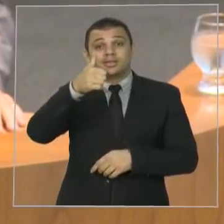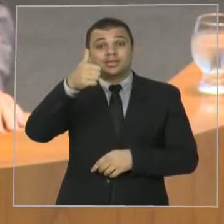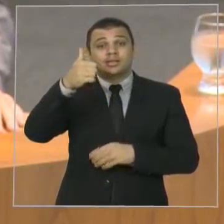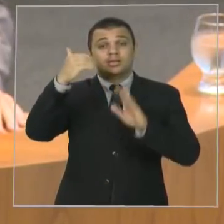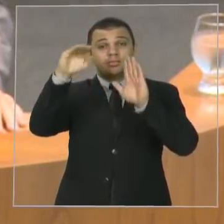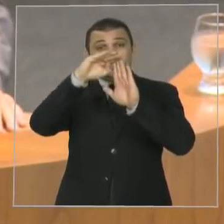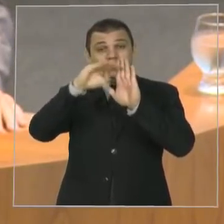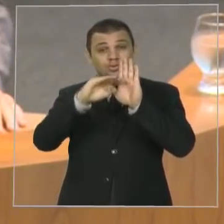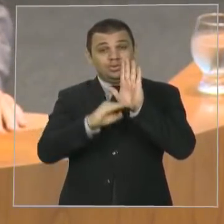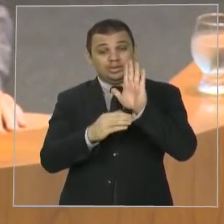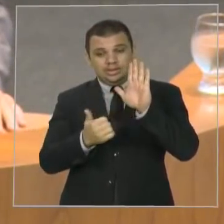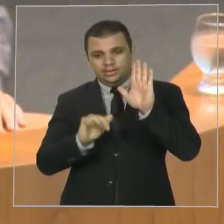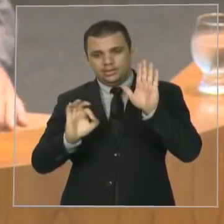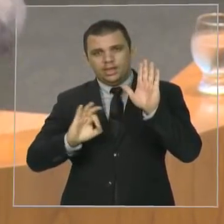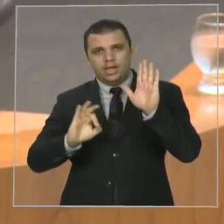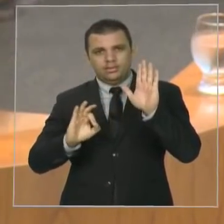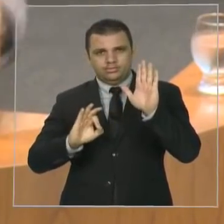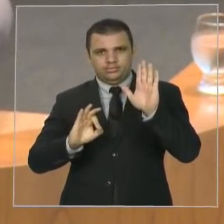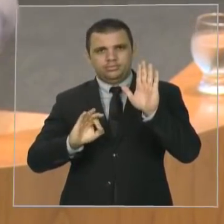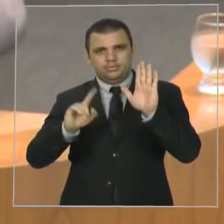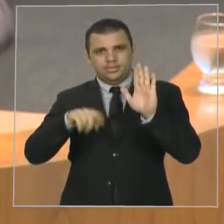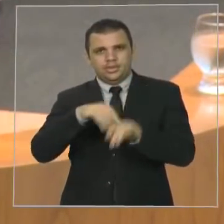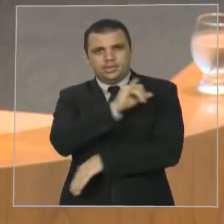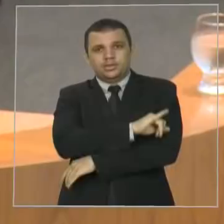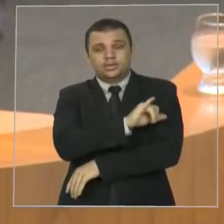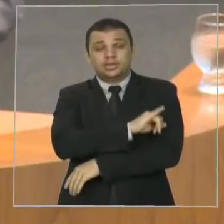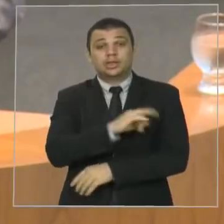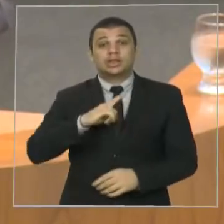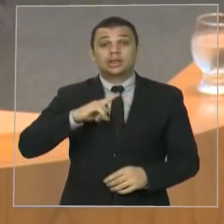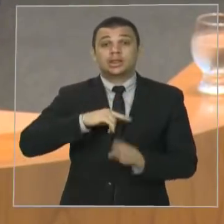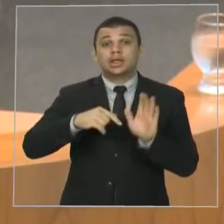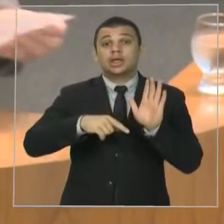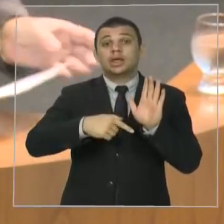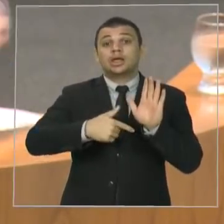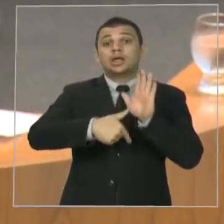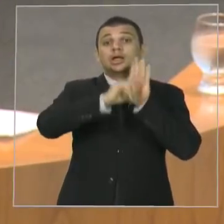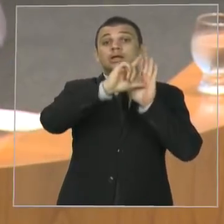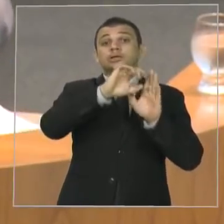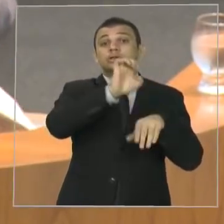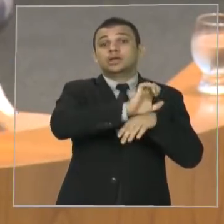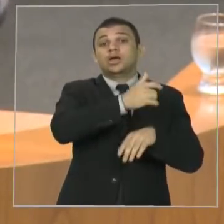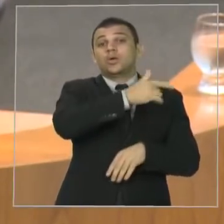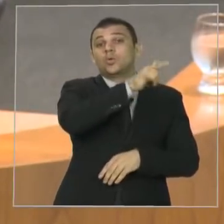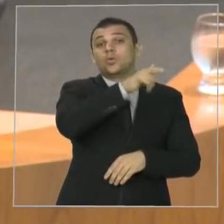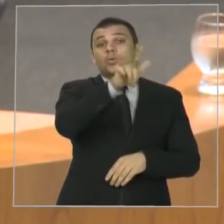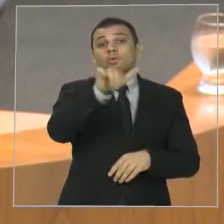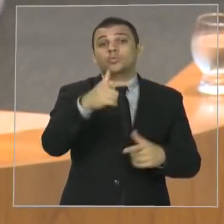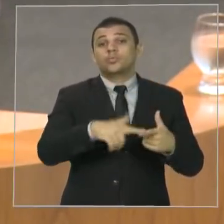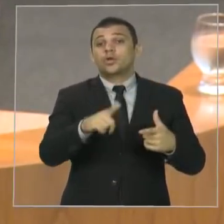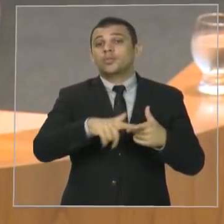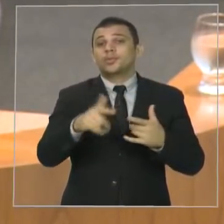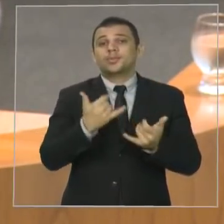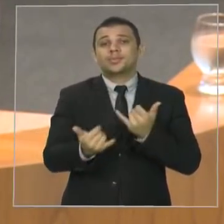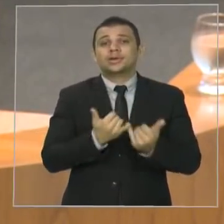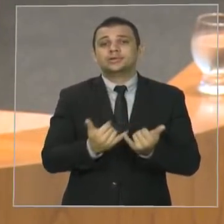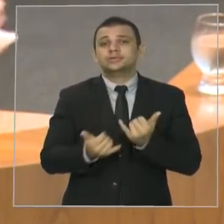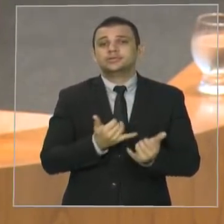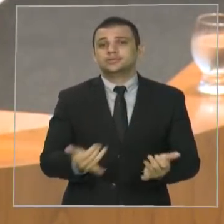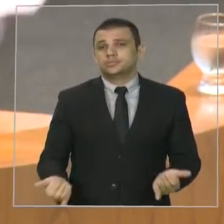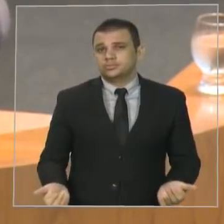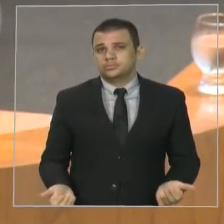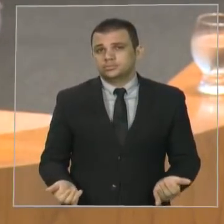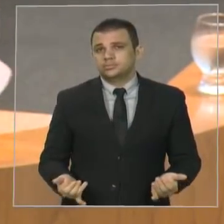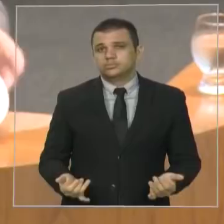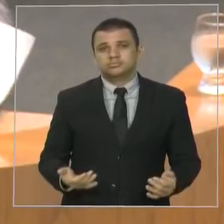a PEC da Previdência. Ele disse, eu vou fazer essa intervenção para justificar essa derrota. Só se pensa